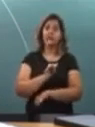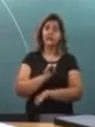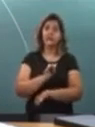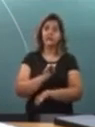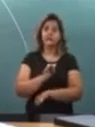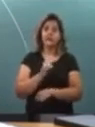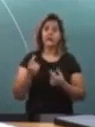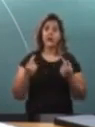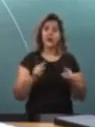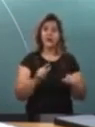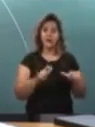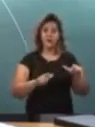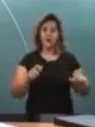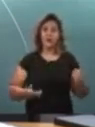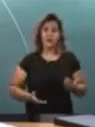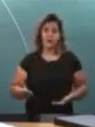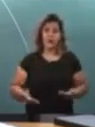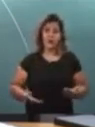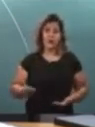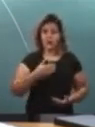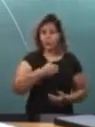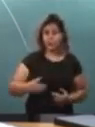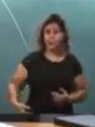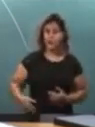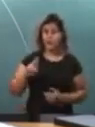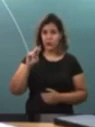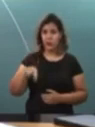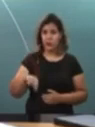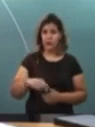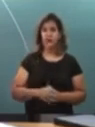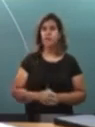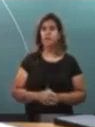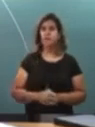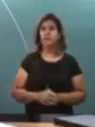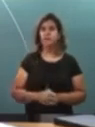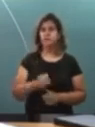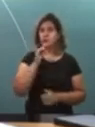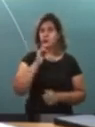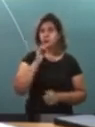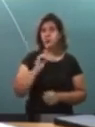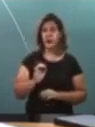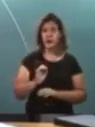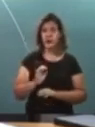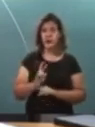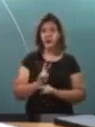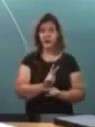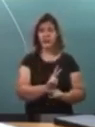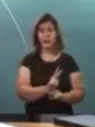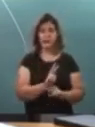calote contra os servidores públicos do Estado do Rio Grande do Norte. Por exemplo, o empréstimo consignado,